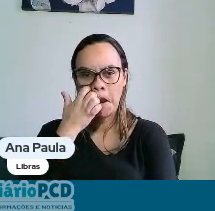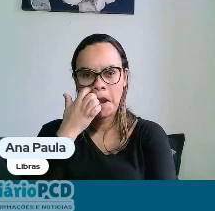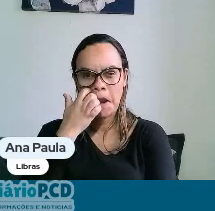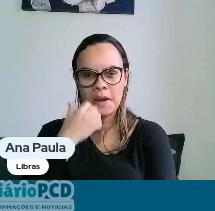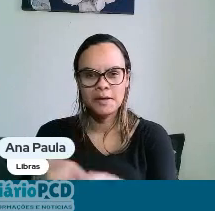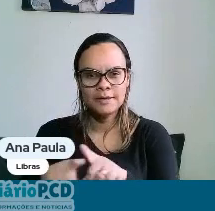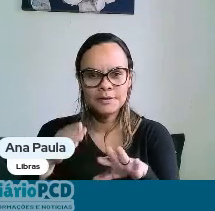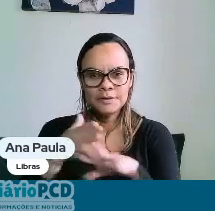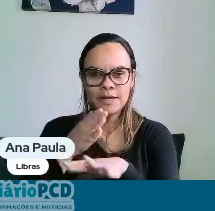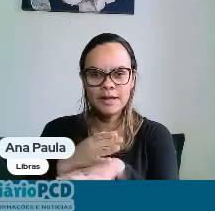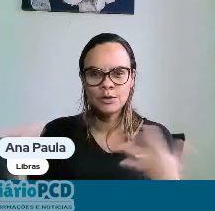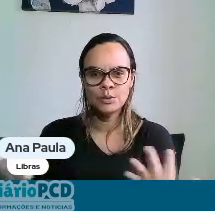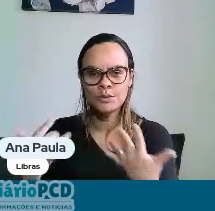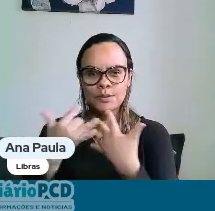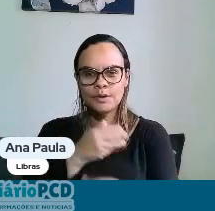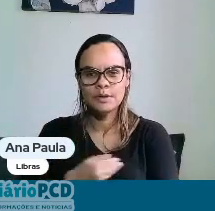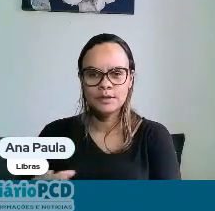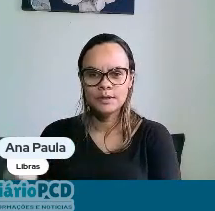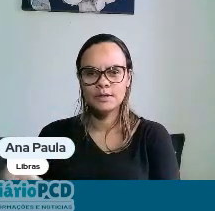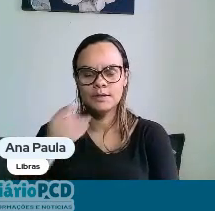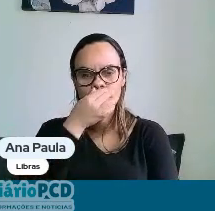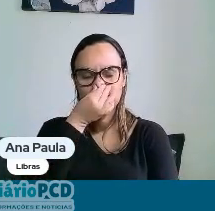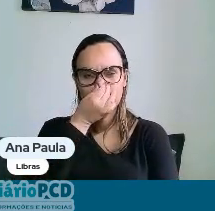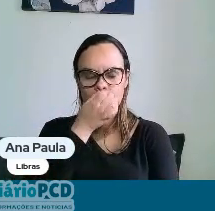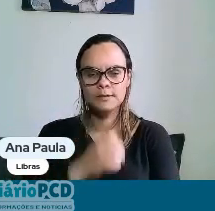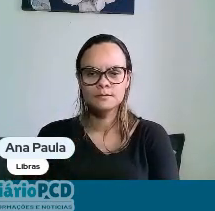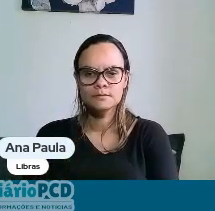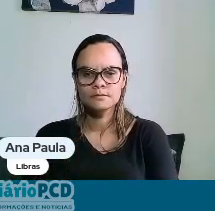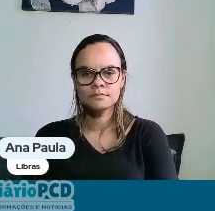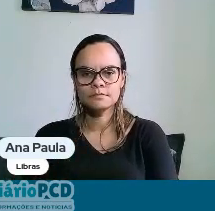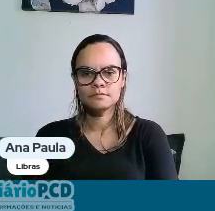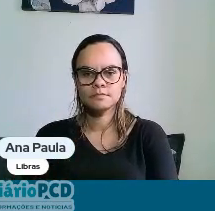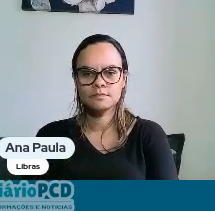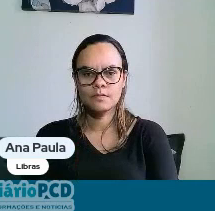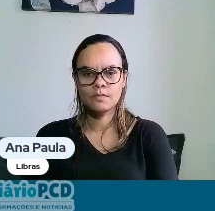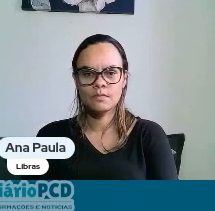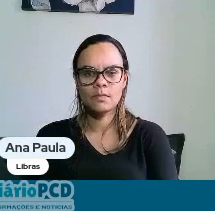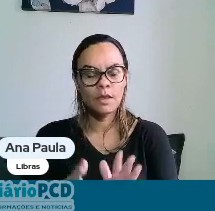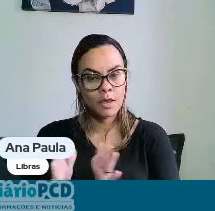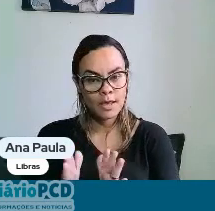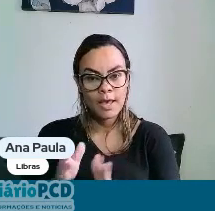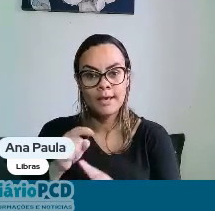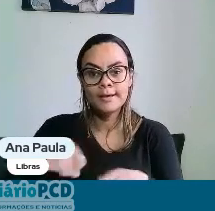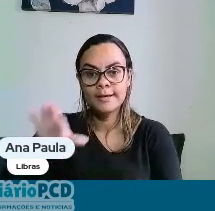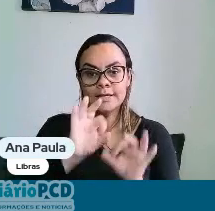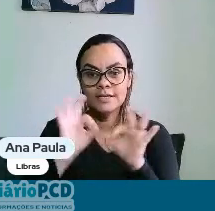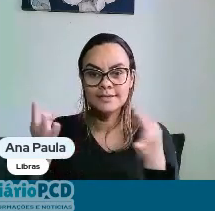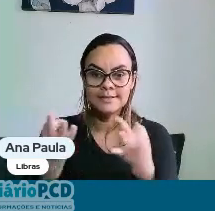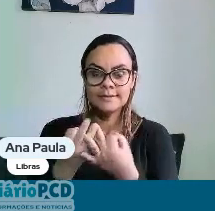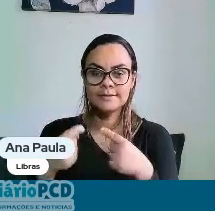algumas audiências públicas, aquele dispositivo que foi colocado na seção da família, do